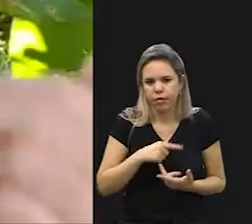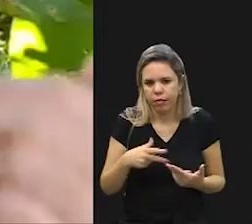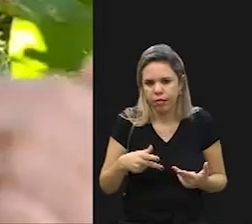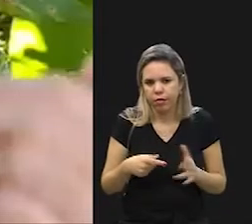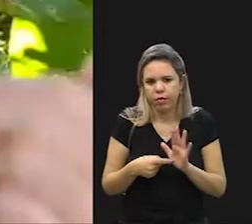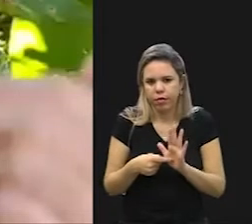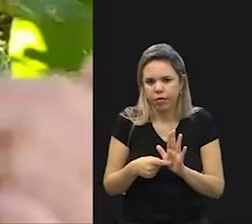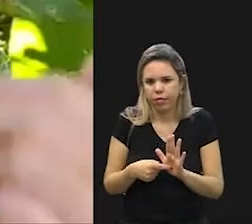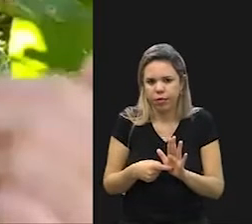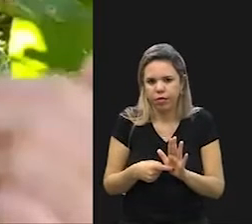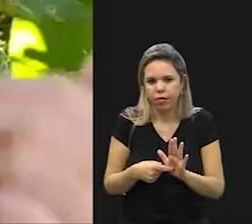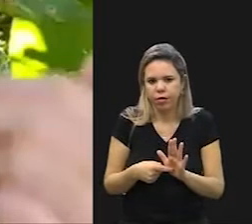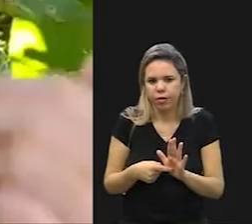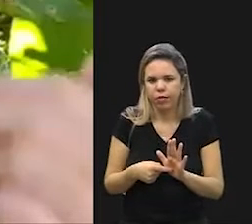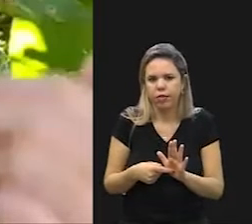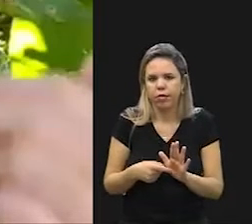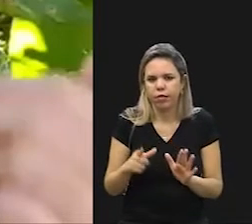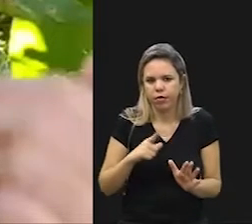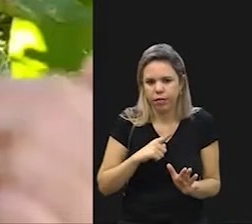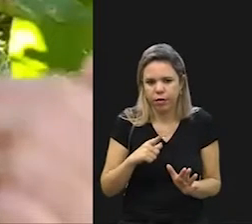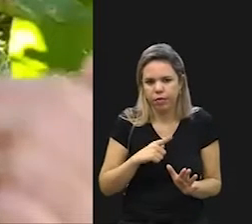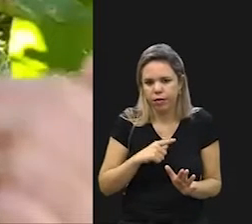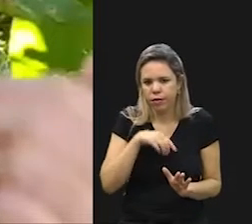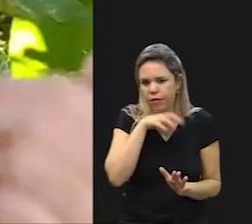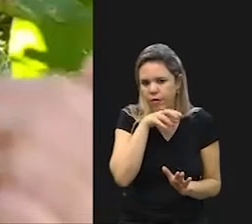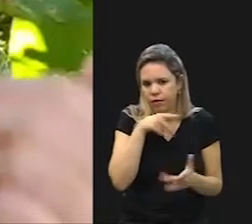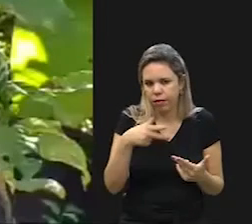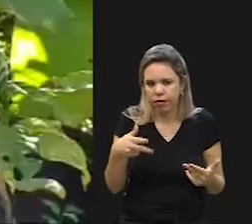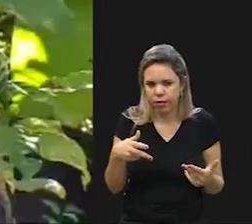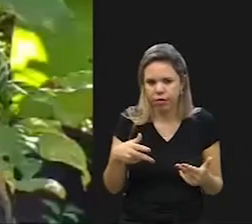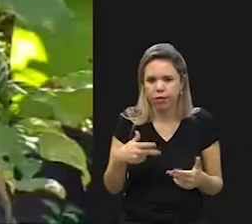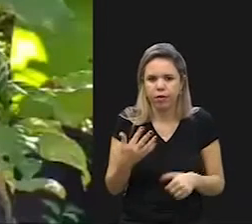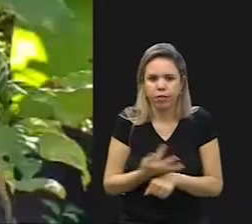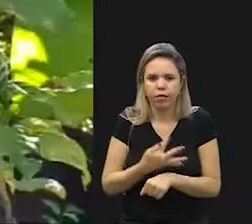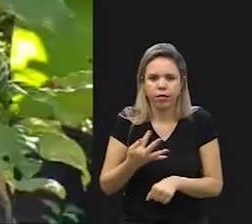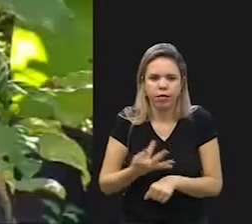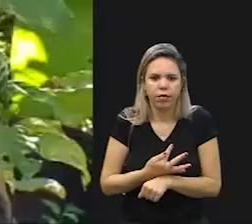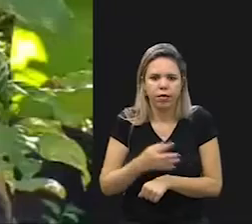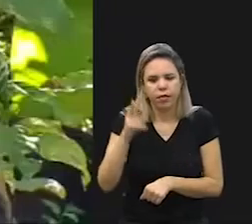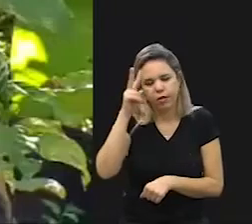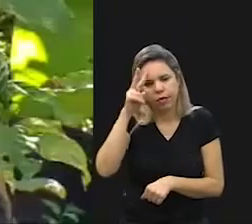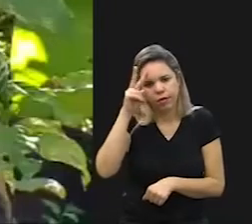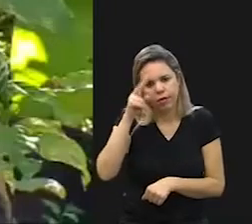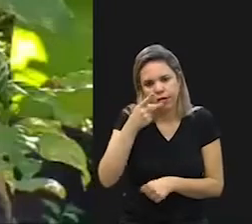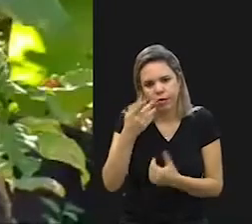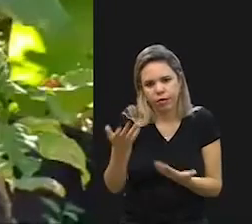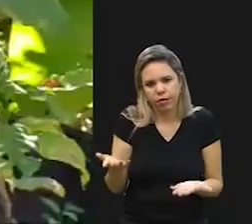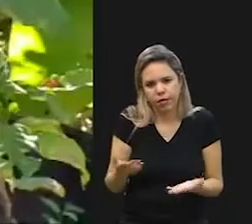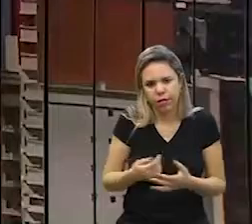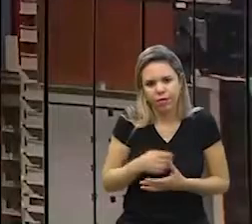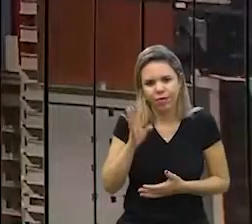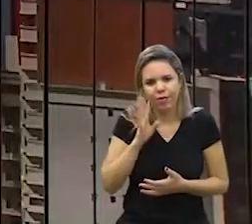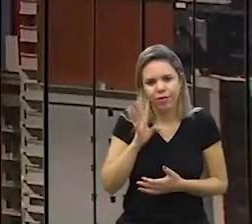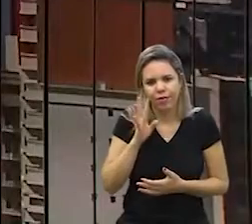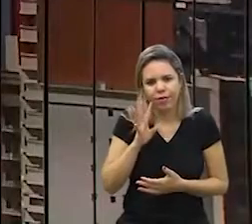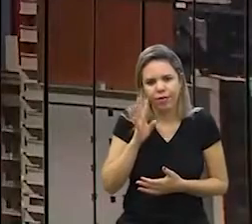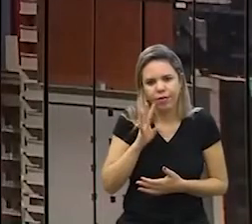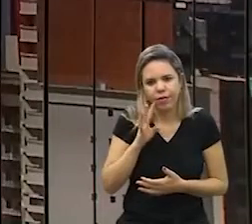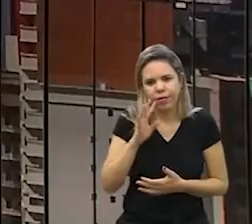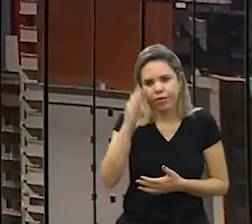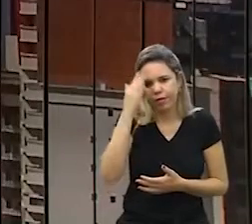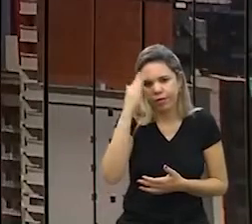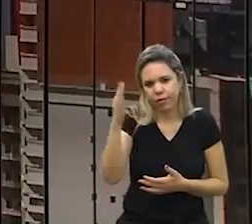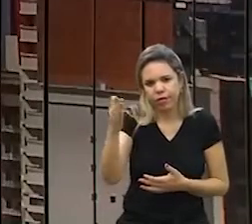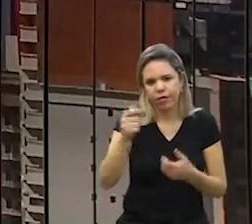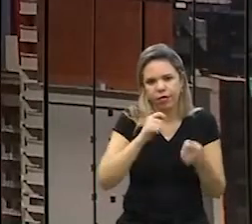coisas para mostrar, paisagens, bichos e perrengues e histórias para contar. Que legal. Vitor,